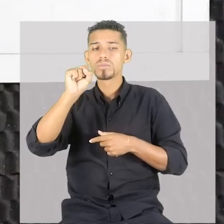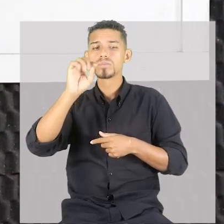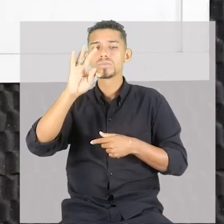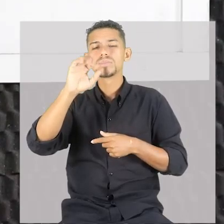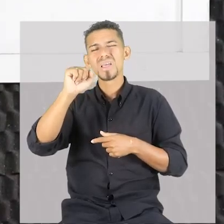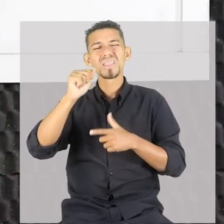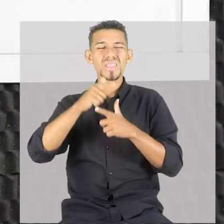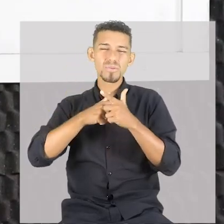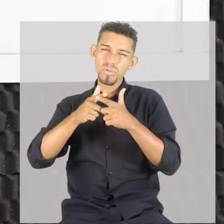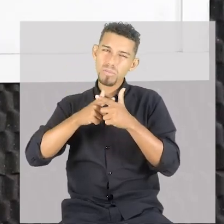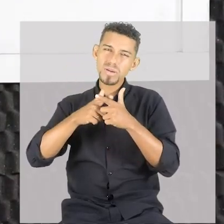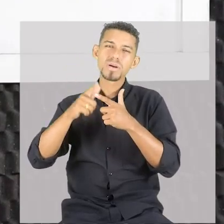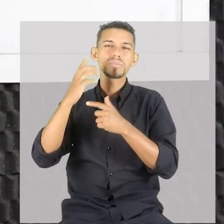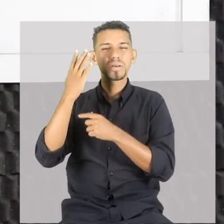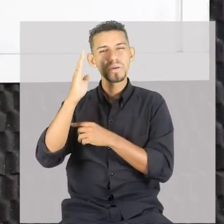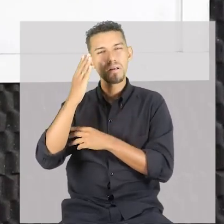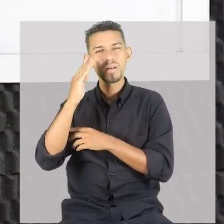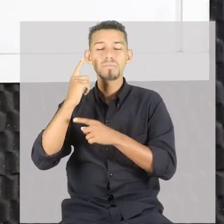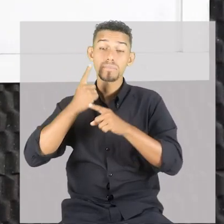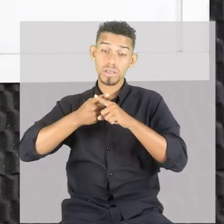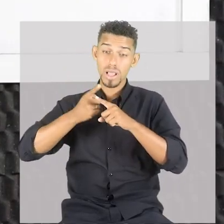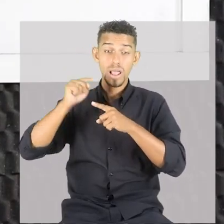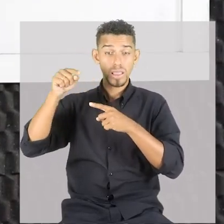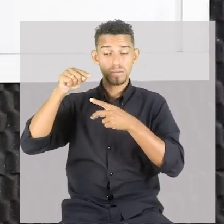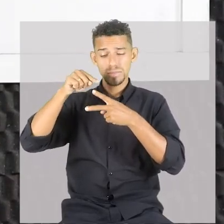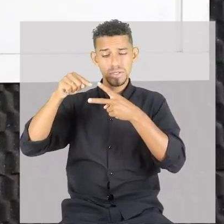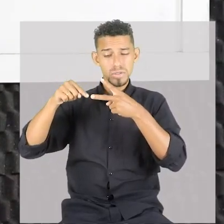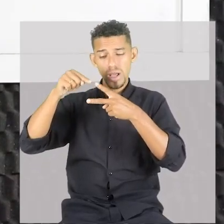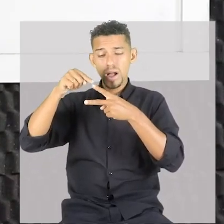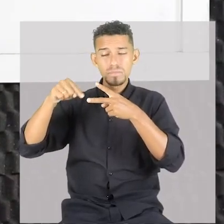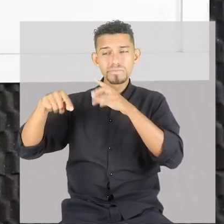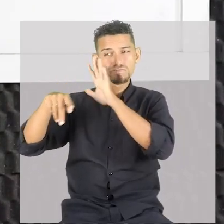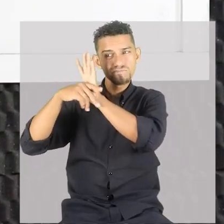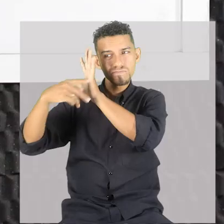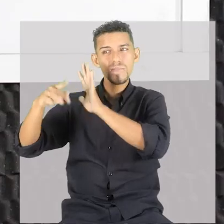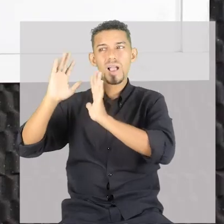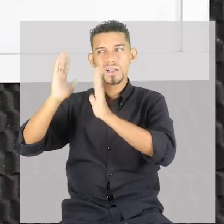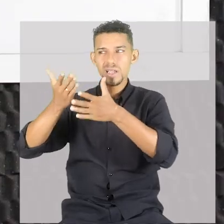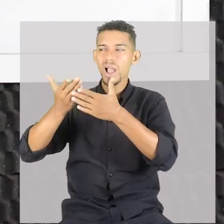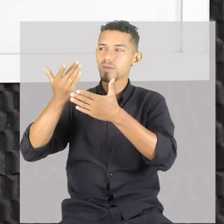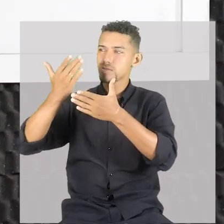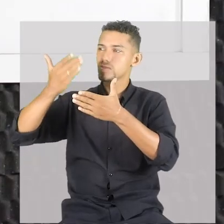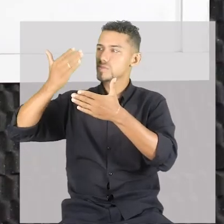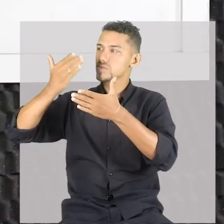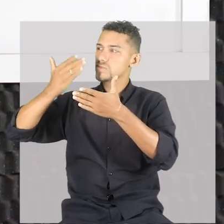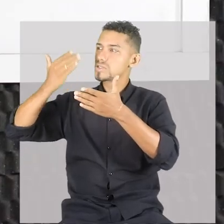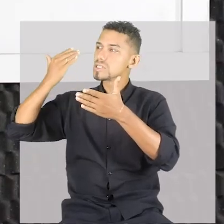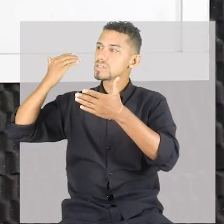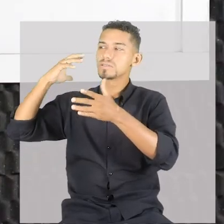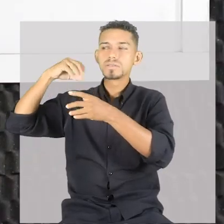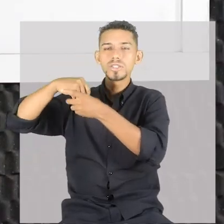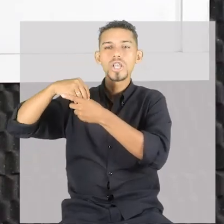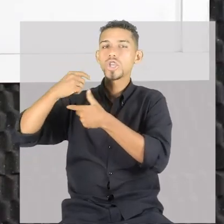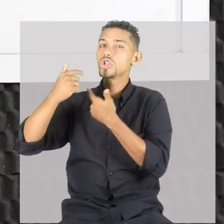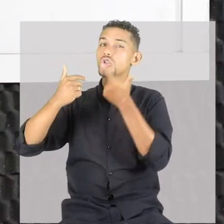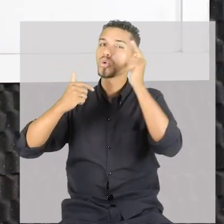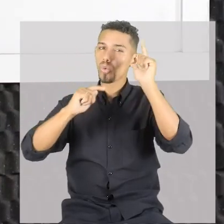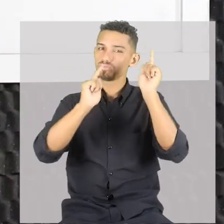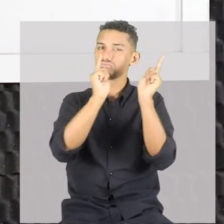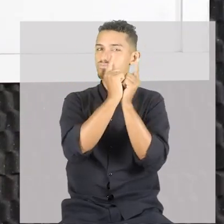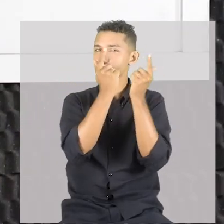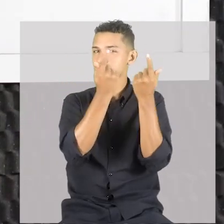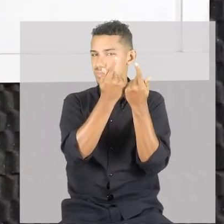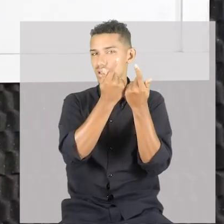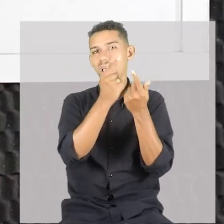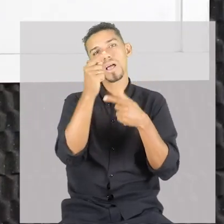para a biologia, porque neles estão contidos organismos que já estiveram, inclusive, dentro de outros reinos, né?